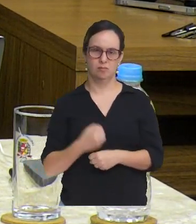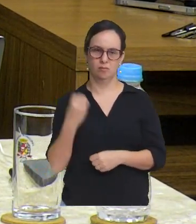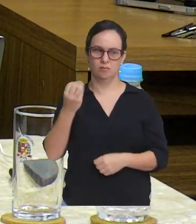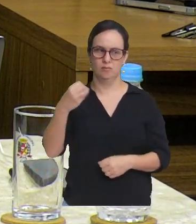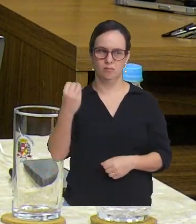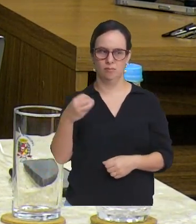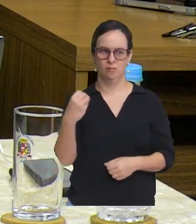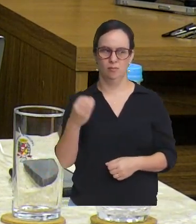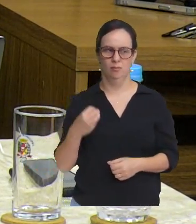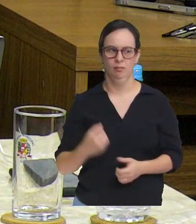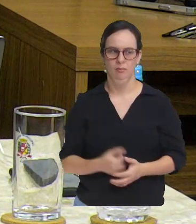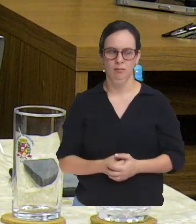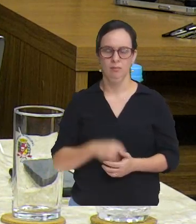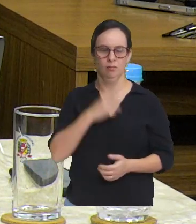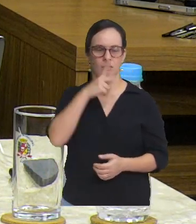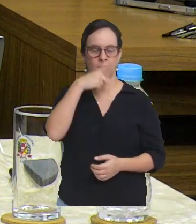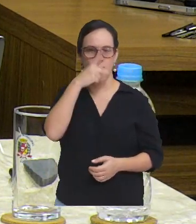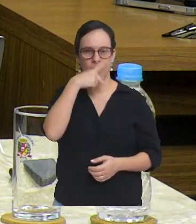no seu discurso, né,